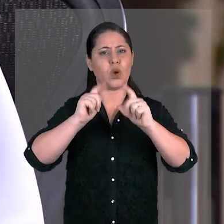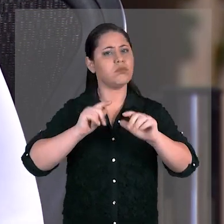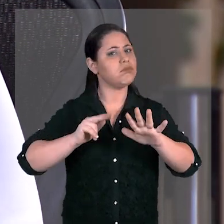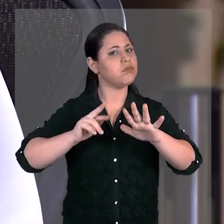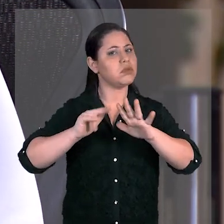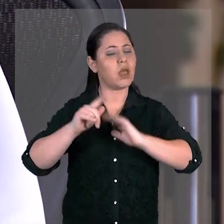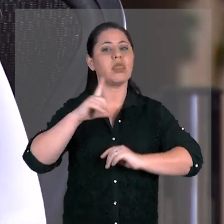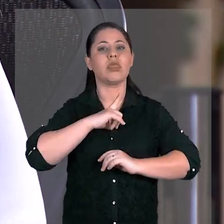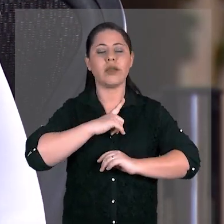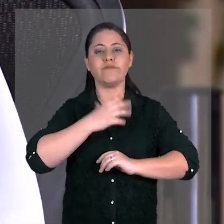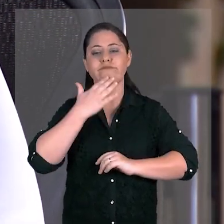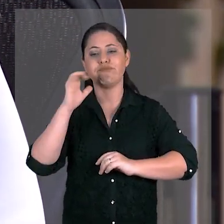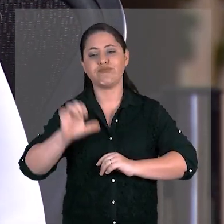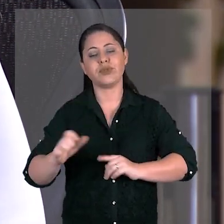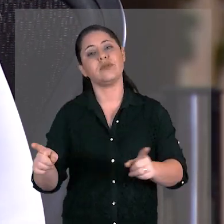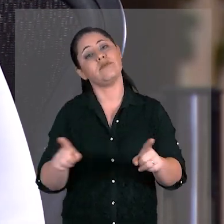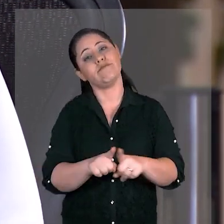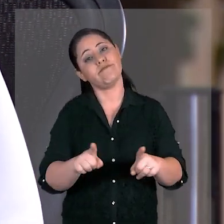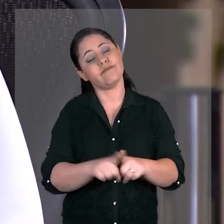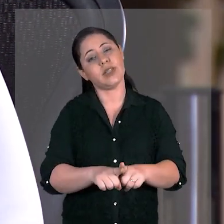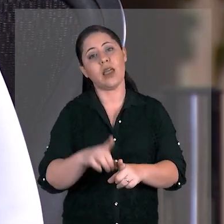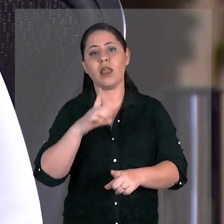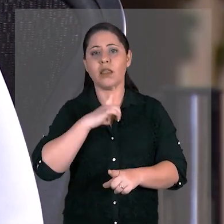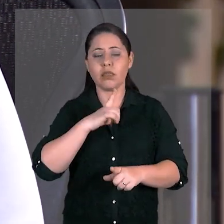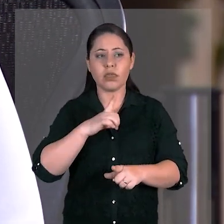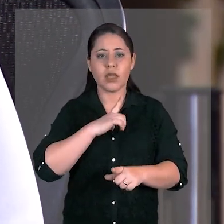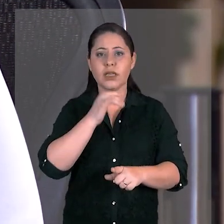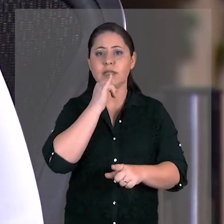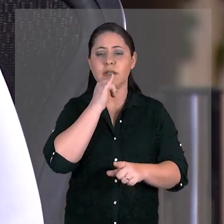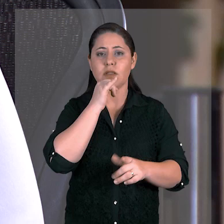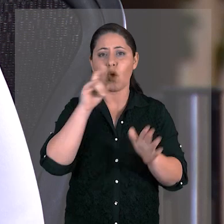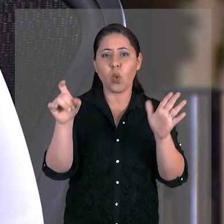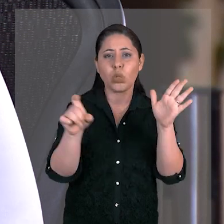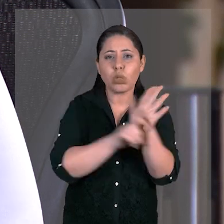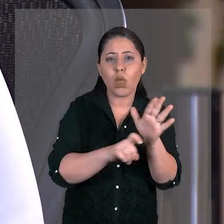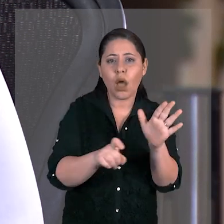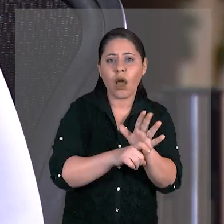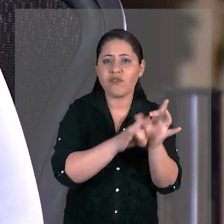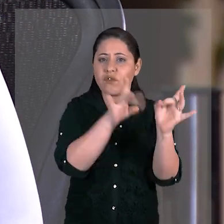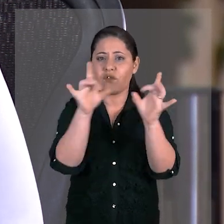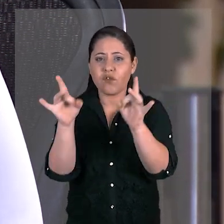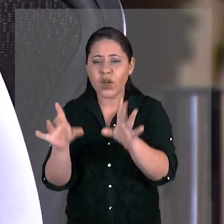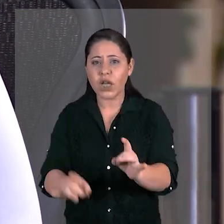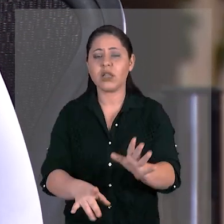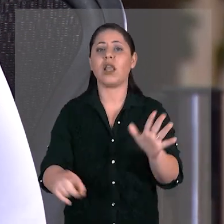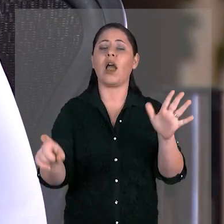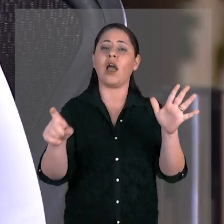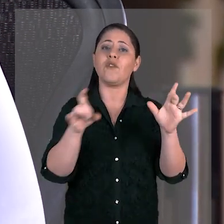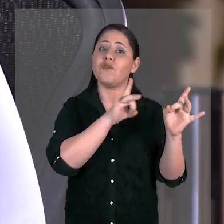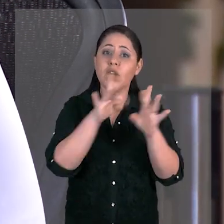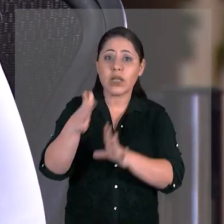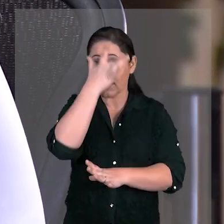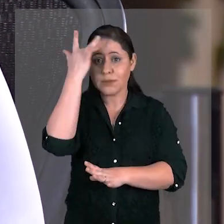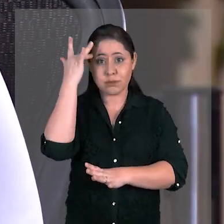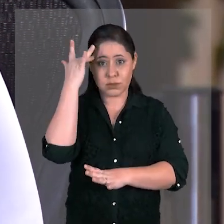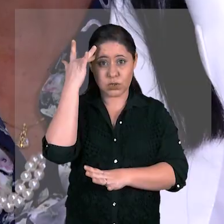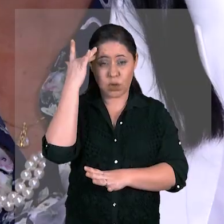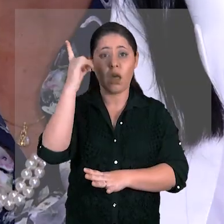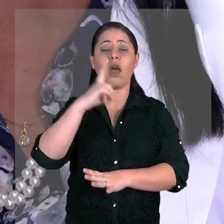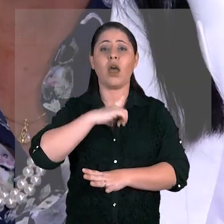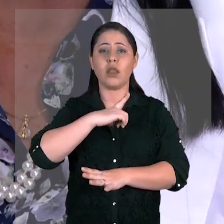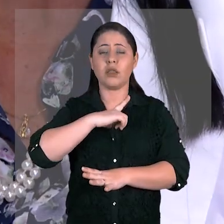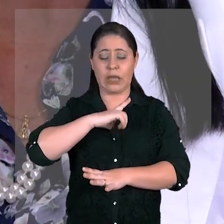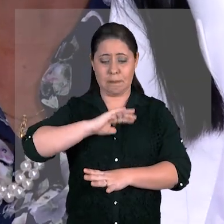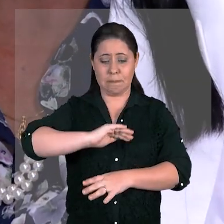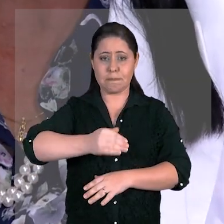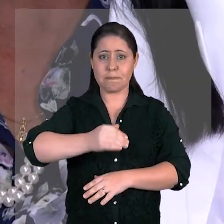a parte ruim. Então, ali você tem tráfico de drogas, sim, você tem tráfico de pessoas, sim, você tem pedofilia,